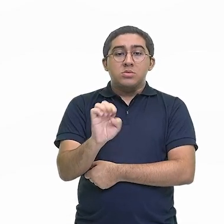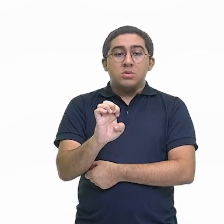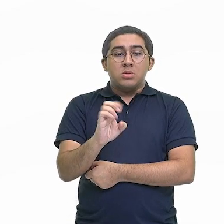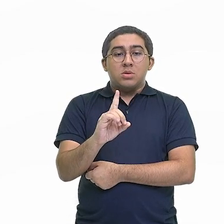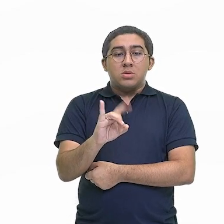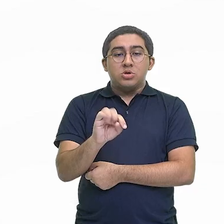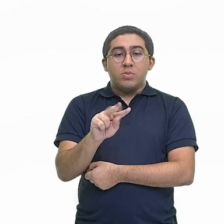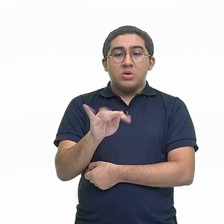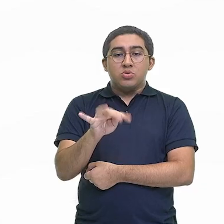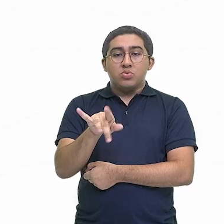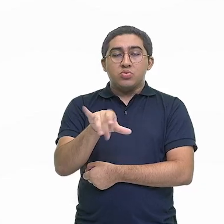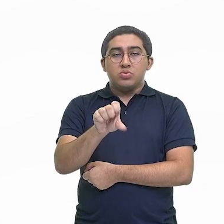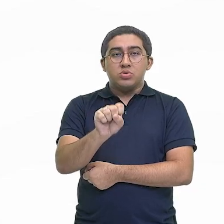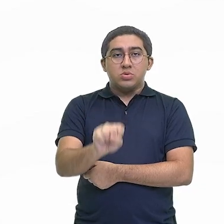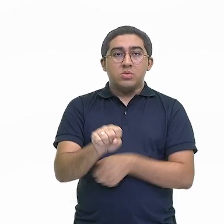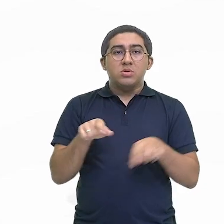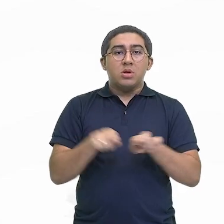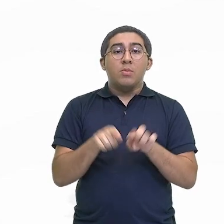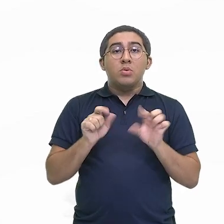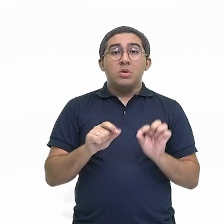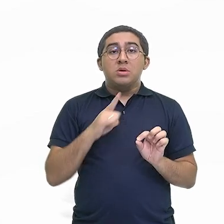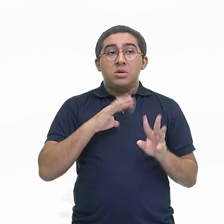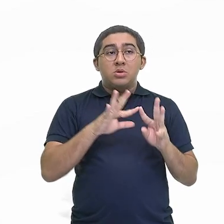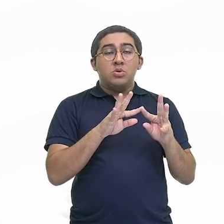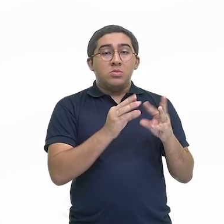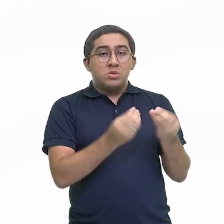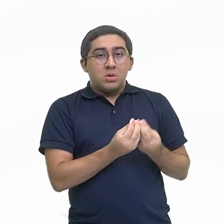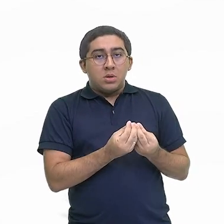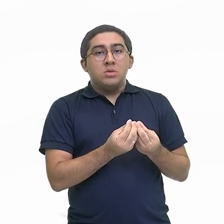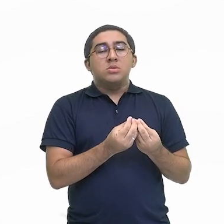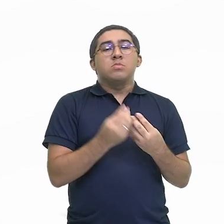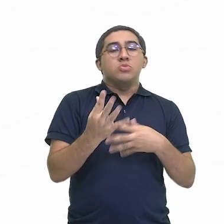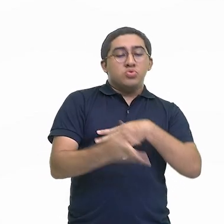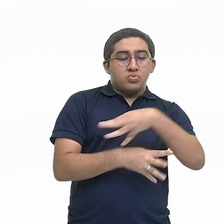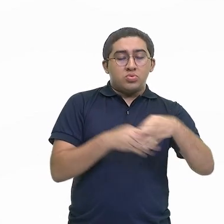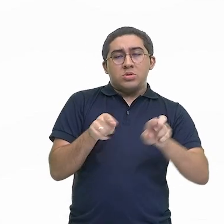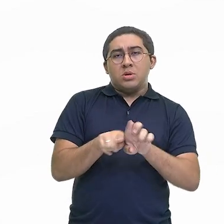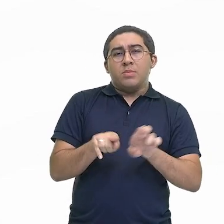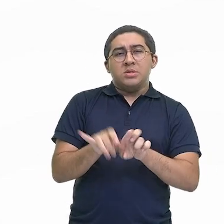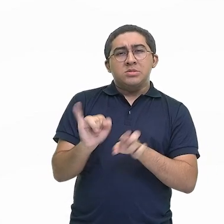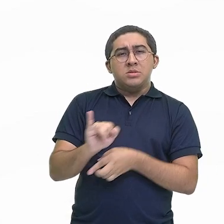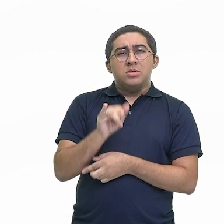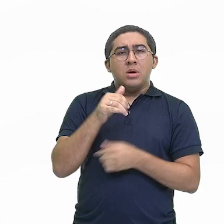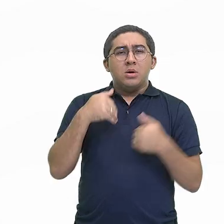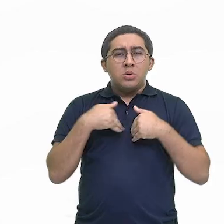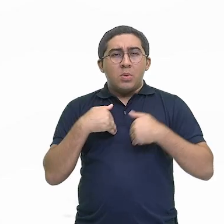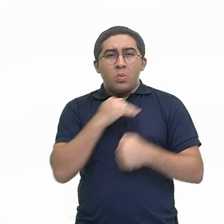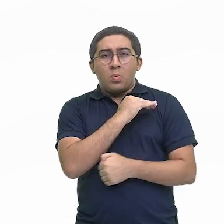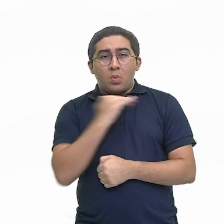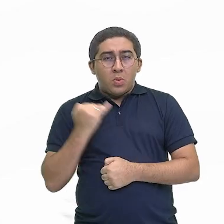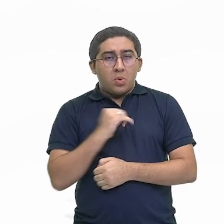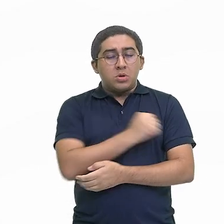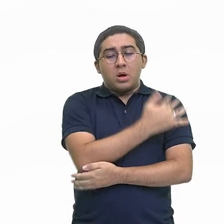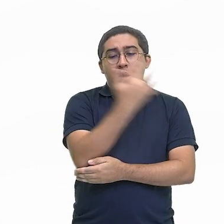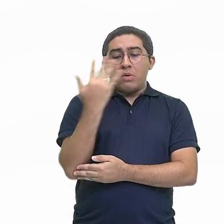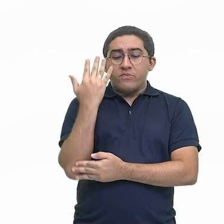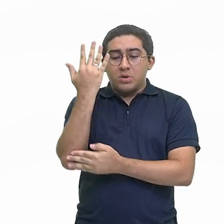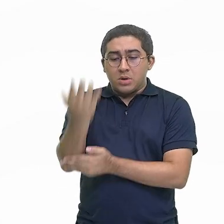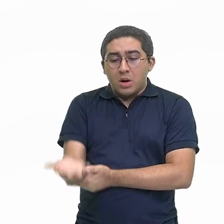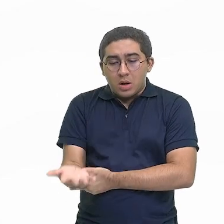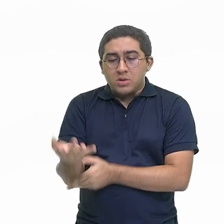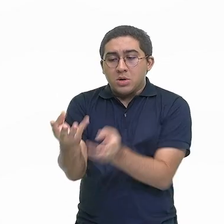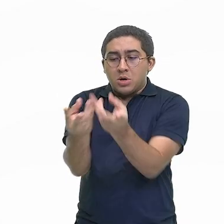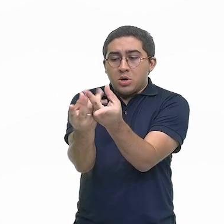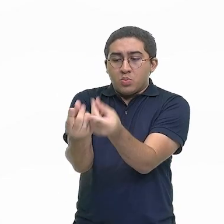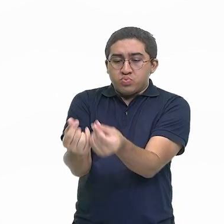você mistura isso com restos de matéria orgânica, restos de animais, restos de vegetais, e você tem esse